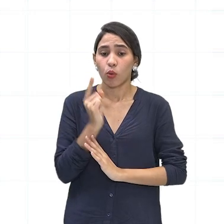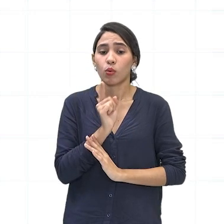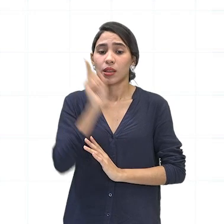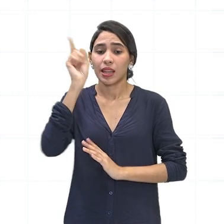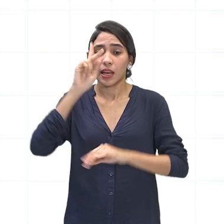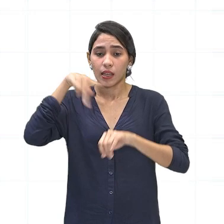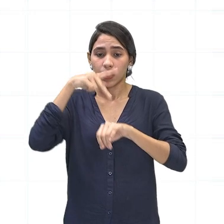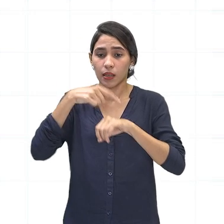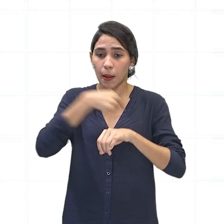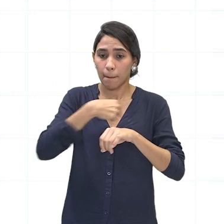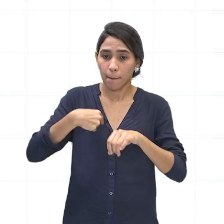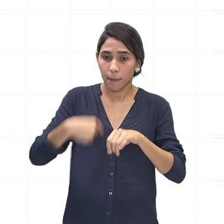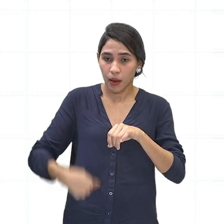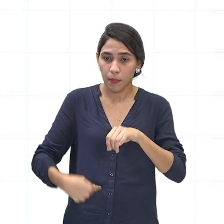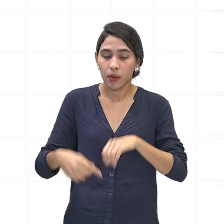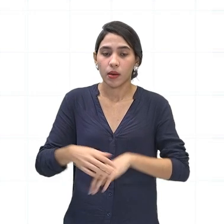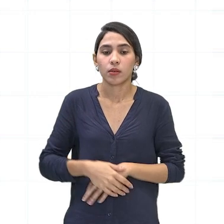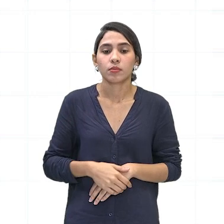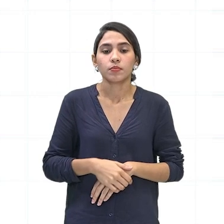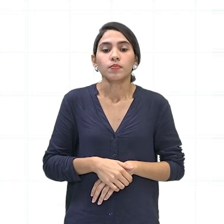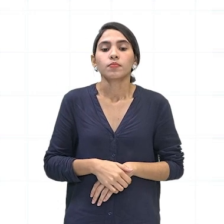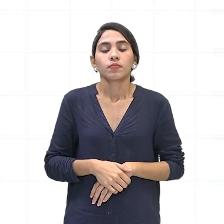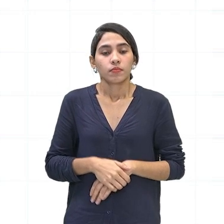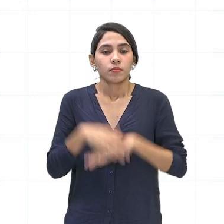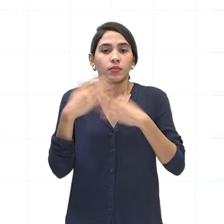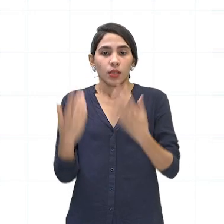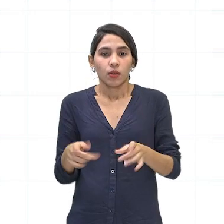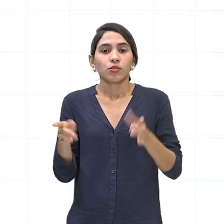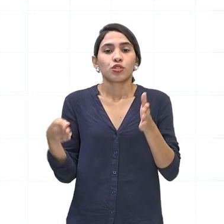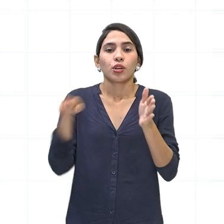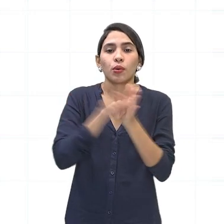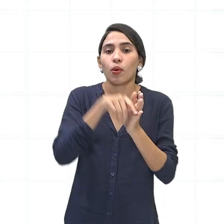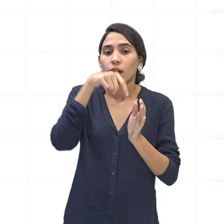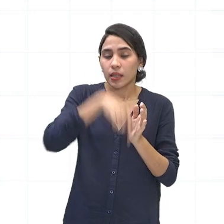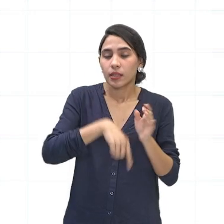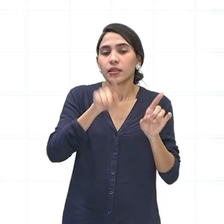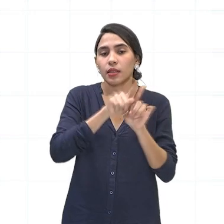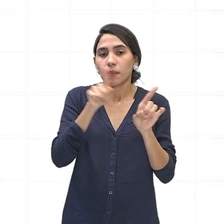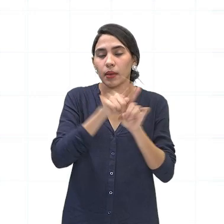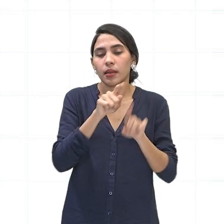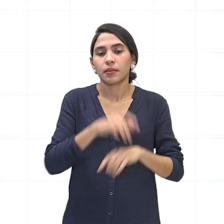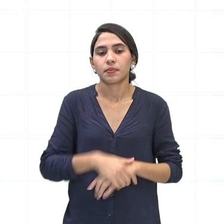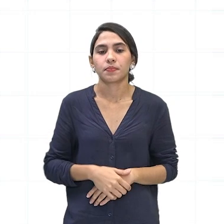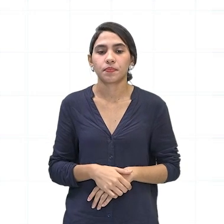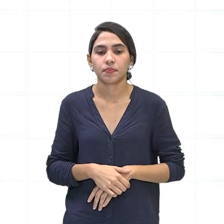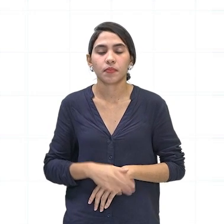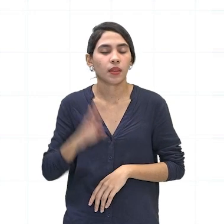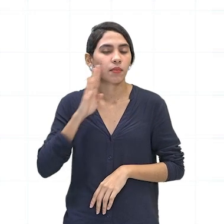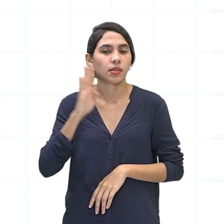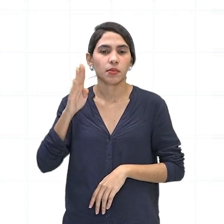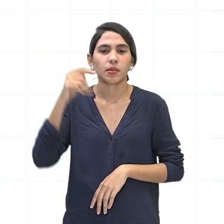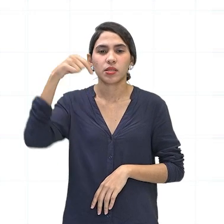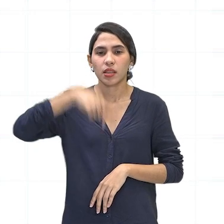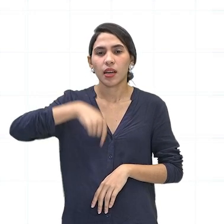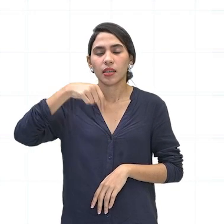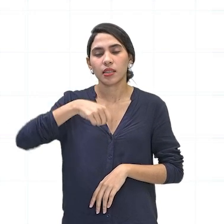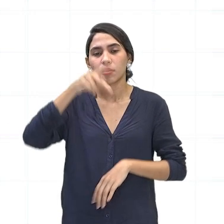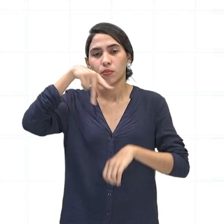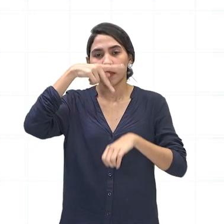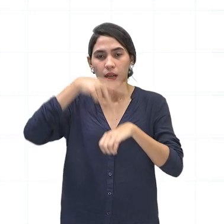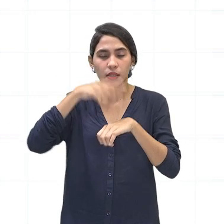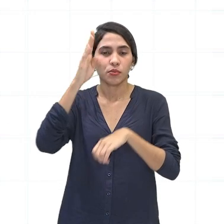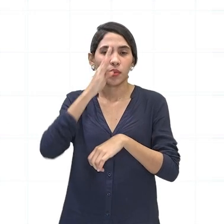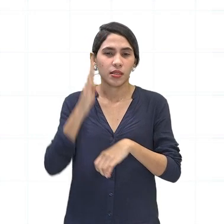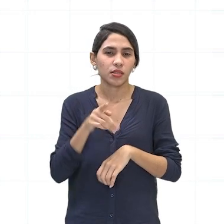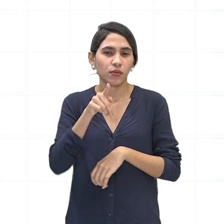né, no Oriente, é claro que chegou aqui no Ocidente, né, principalmente aqui no nosso país. E